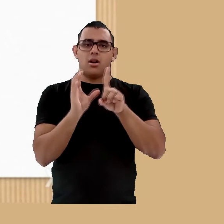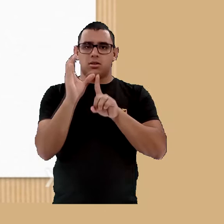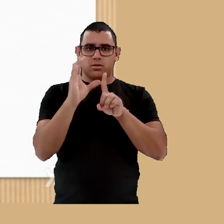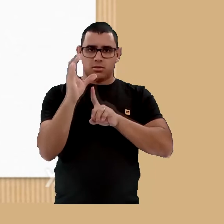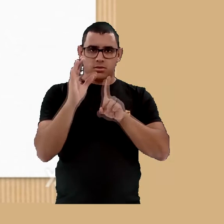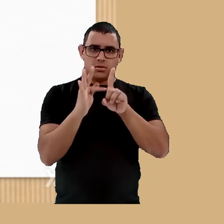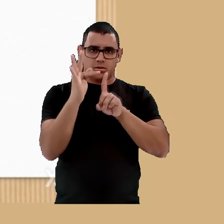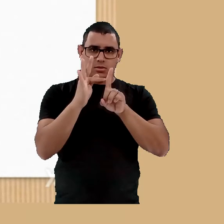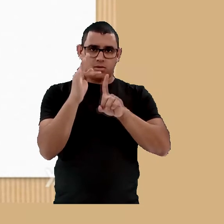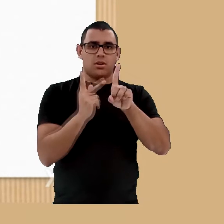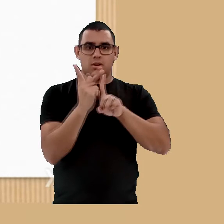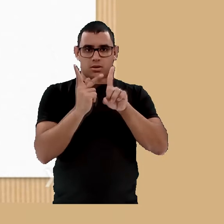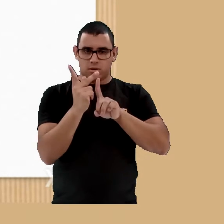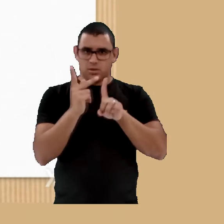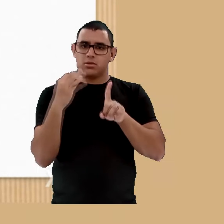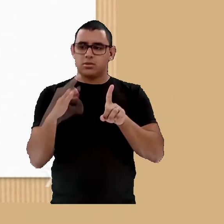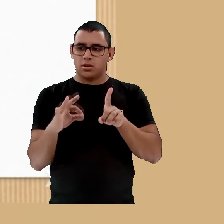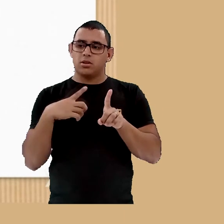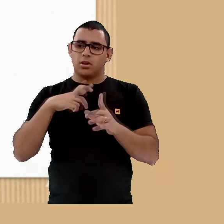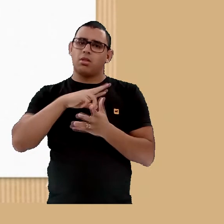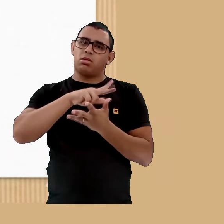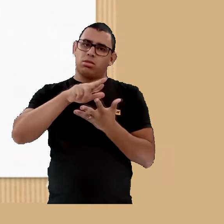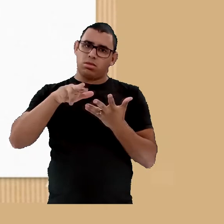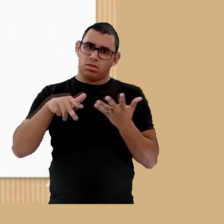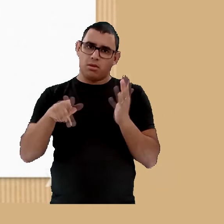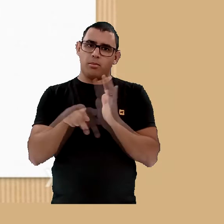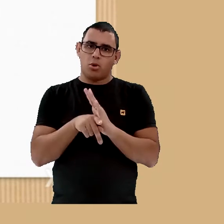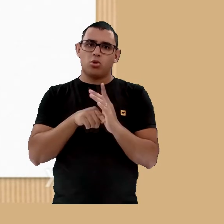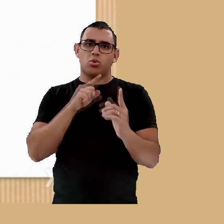apresentam temperaturas variadas, de ponto de fusão e ponto